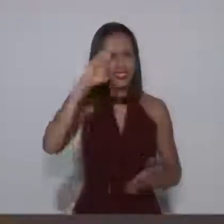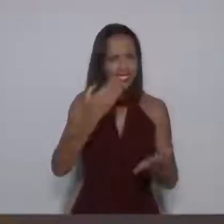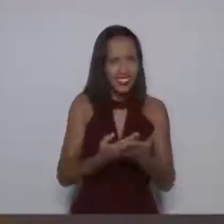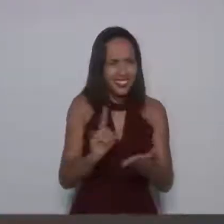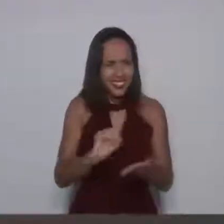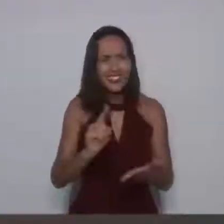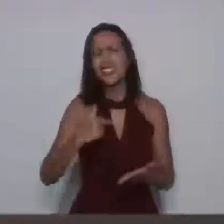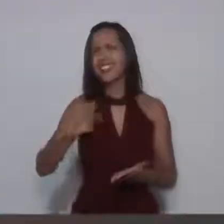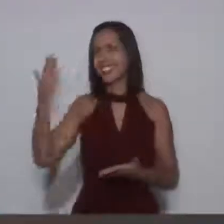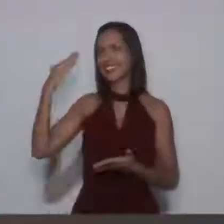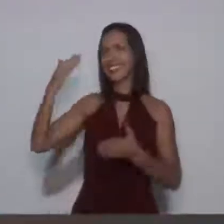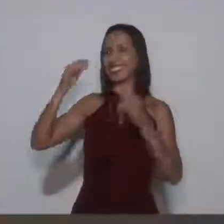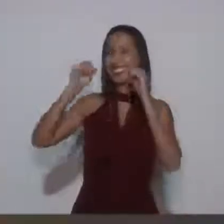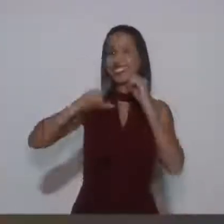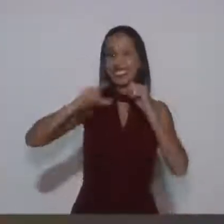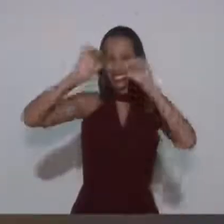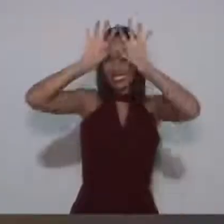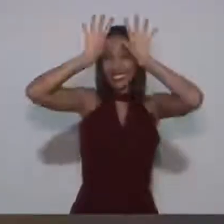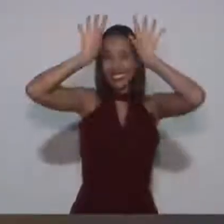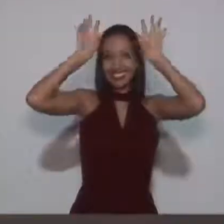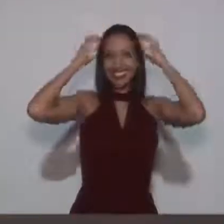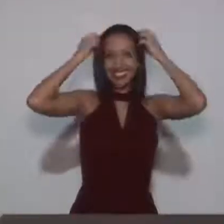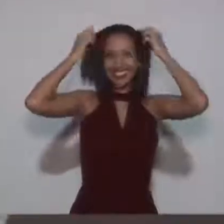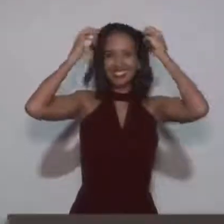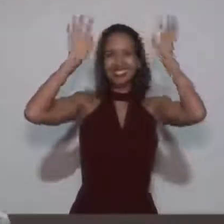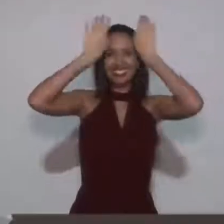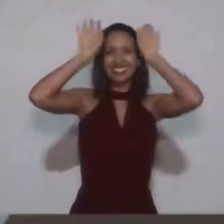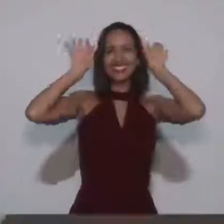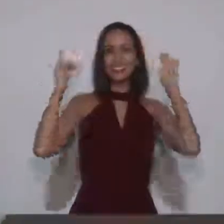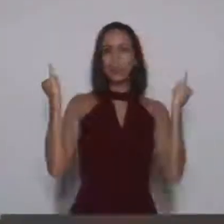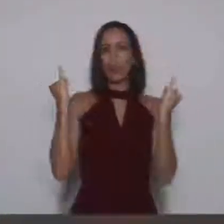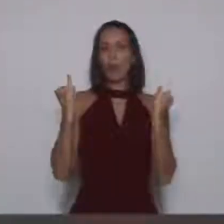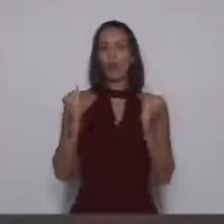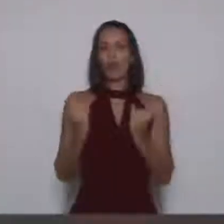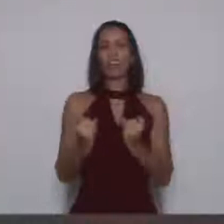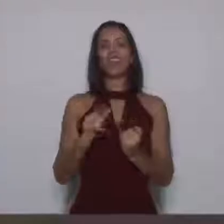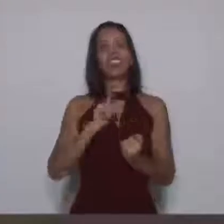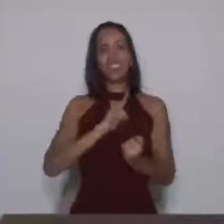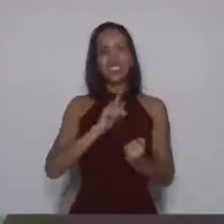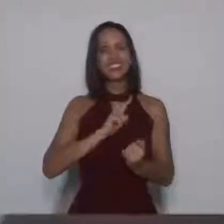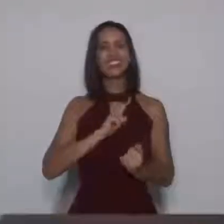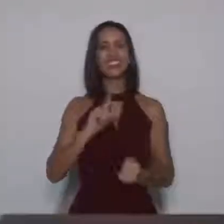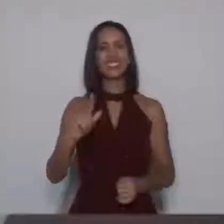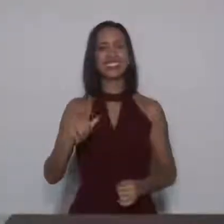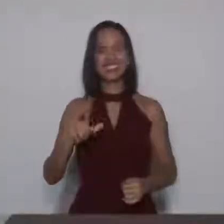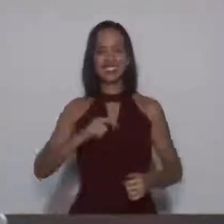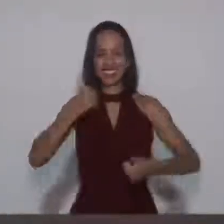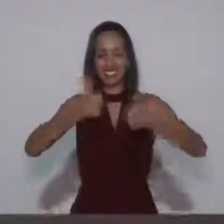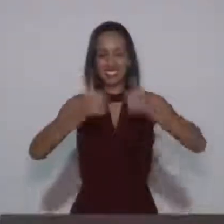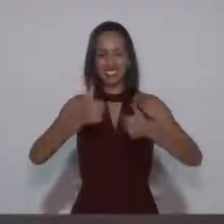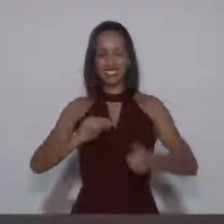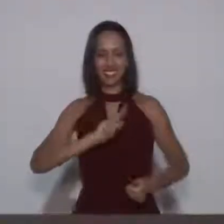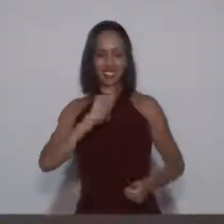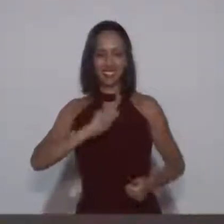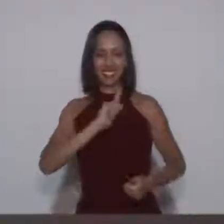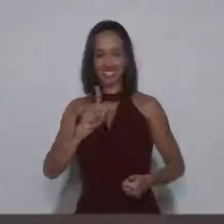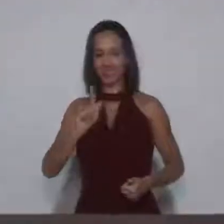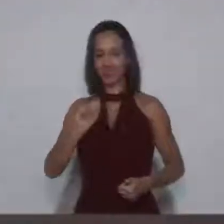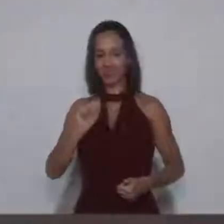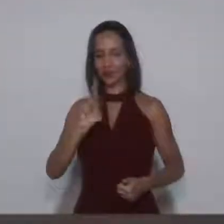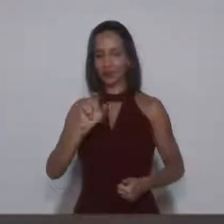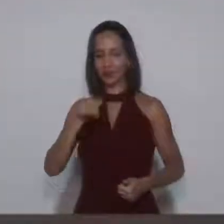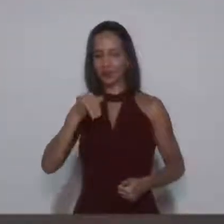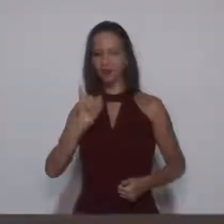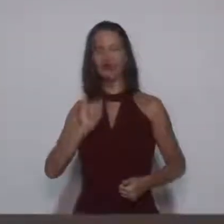tinha cabelo, era magrinho, fiquei também em pequenos... Joguei no Guarani, fui campeão brasileiro, e muitas vezes, pensando